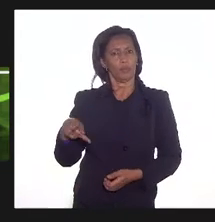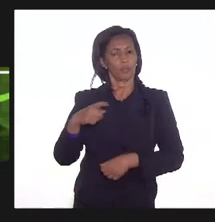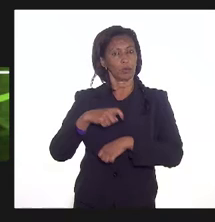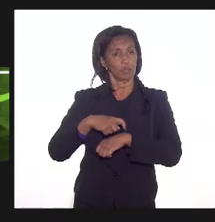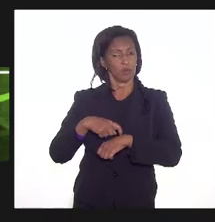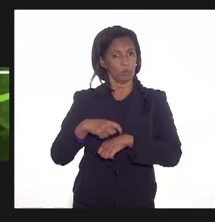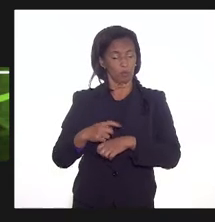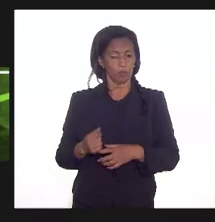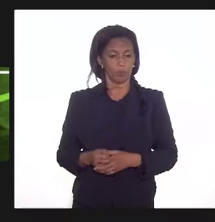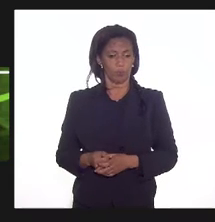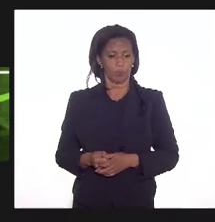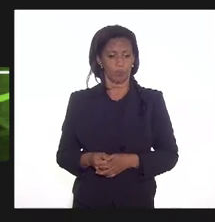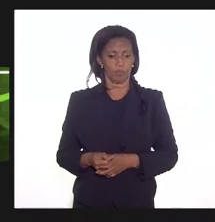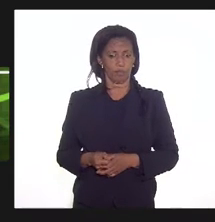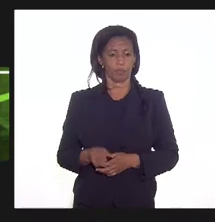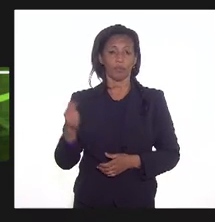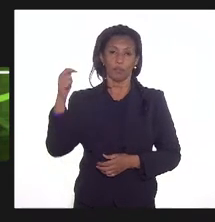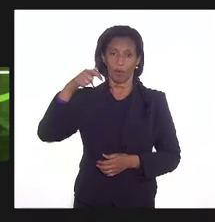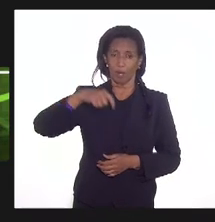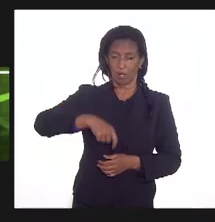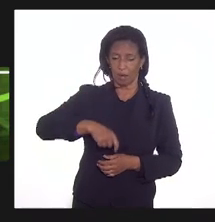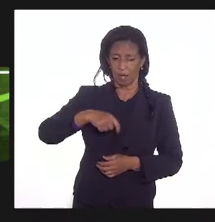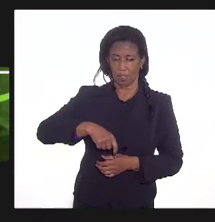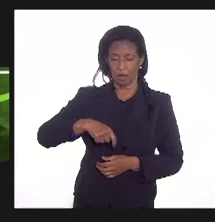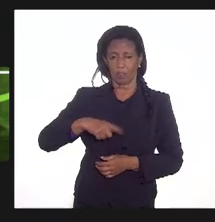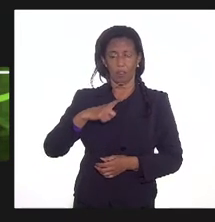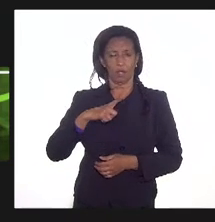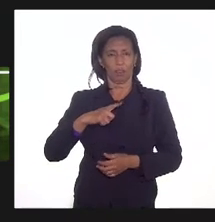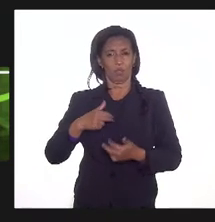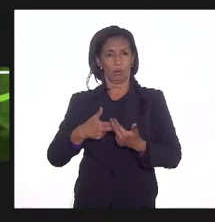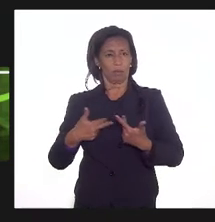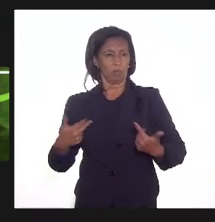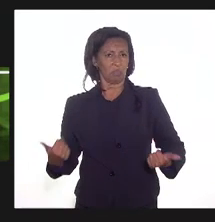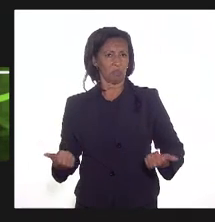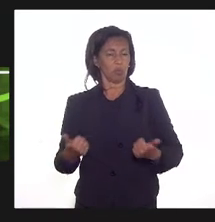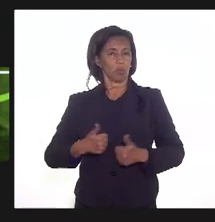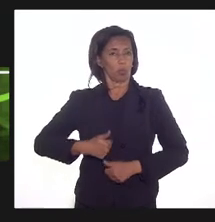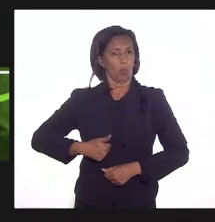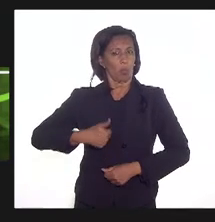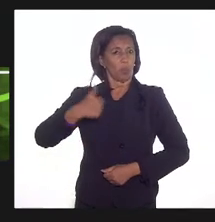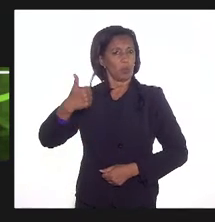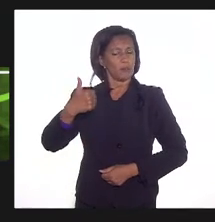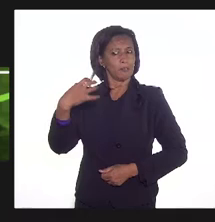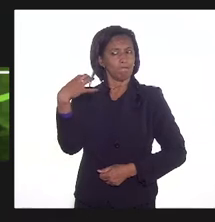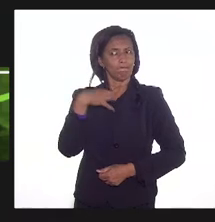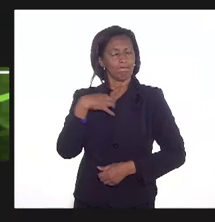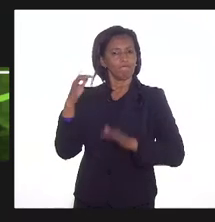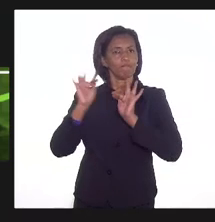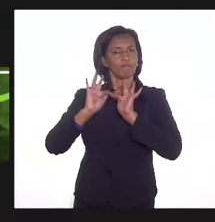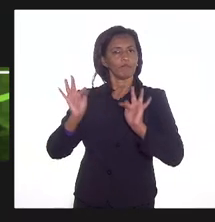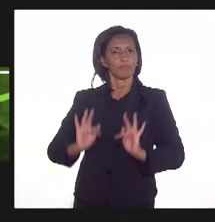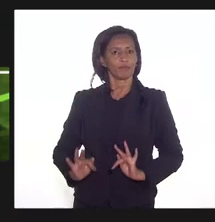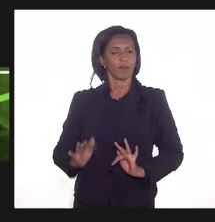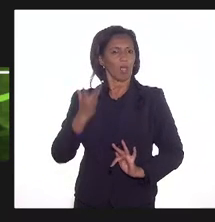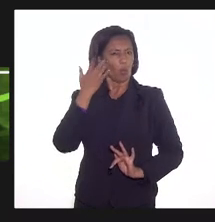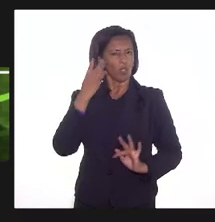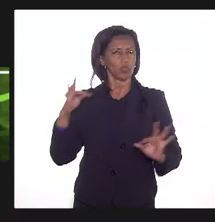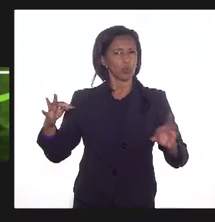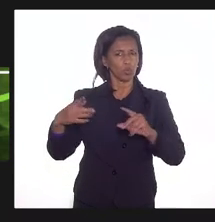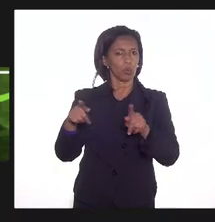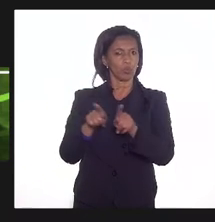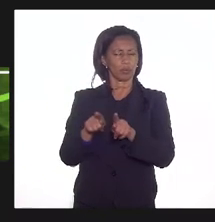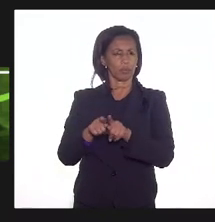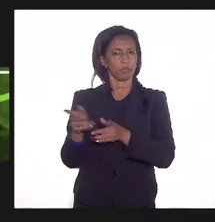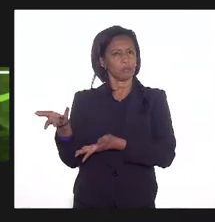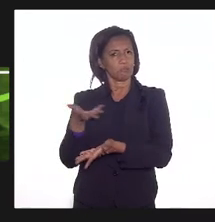momento aqui que a gente teve uma coisa muito positiva que me deixou muito feliz eu acho que deixou a todos também